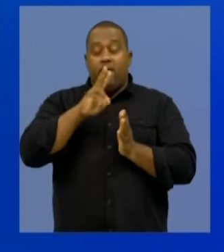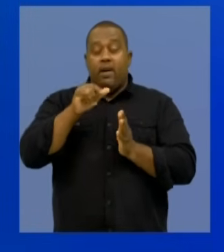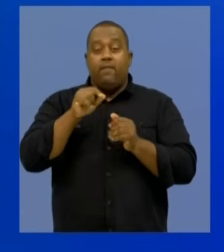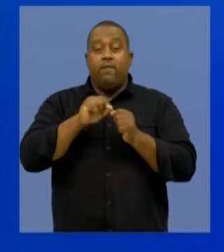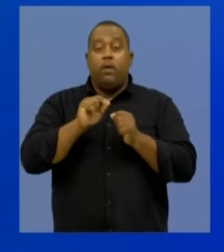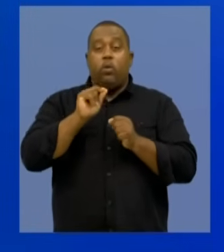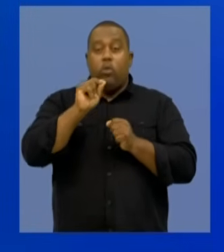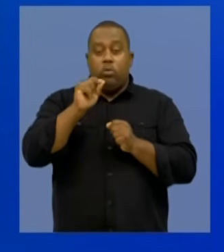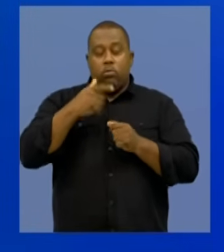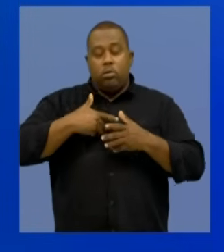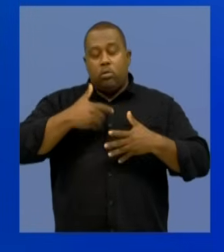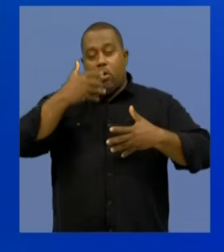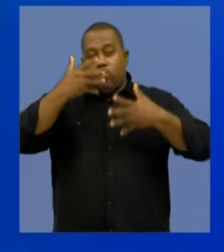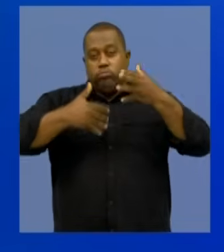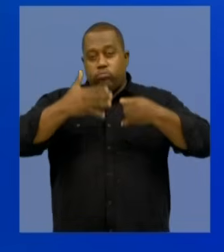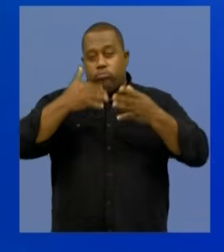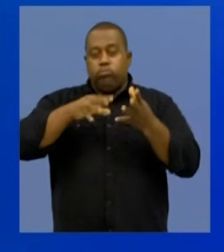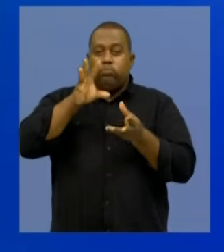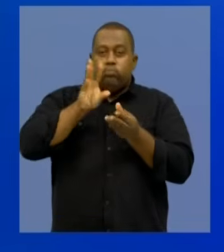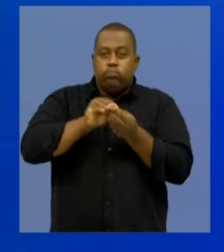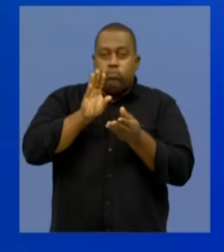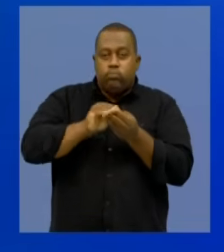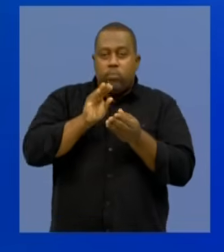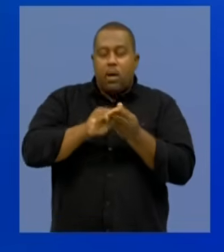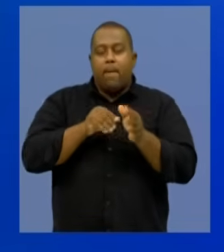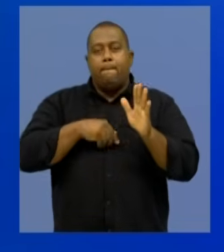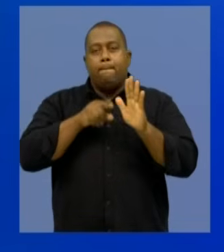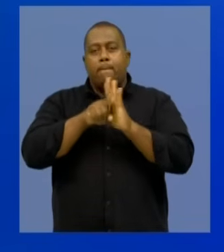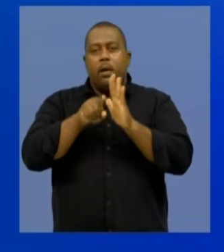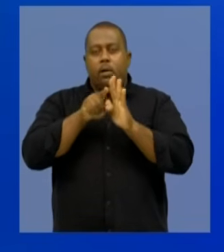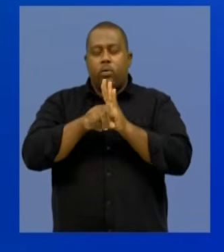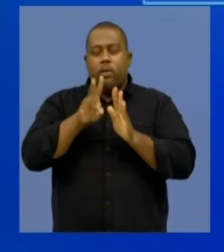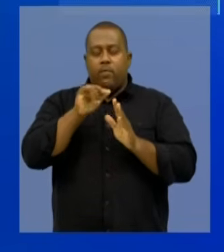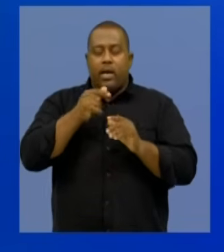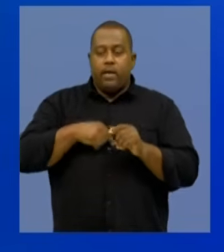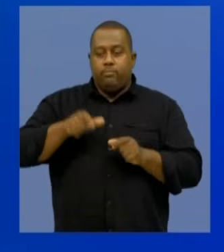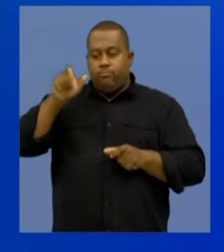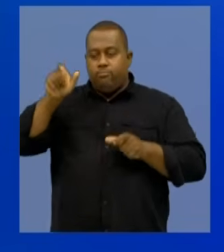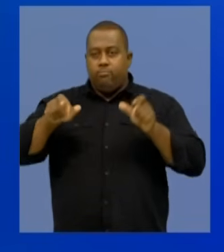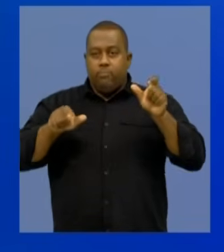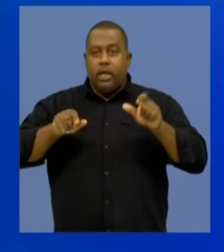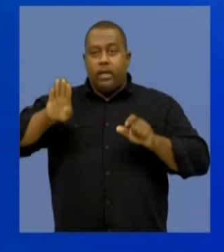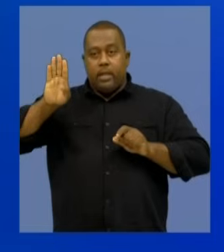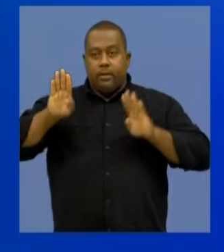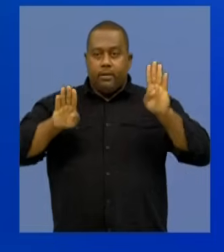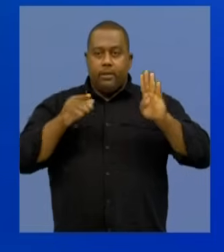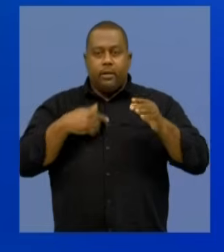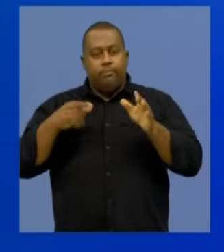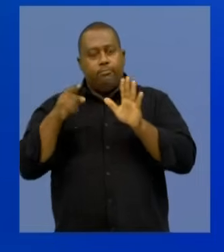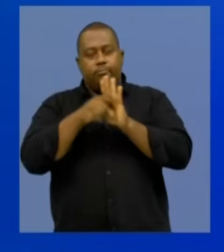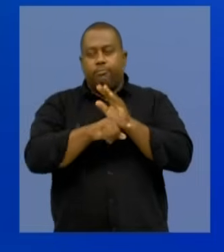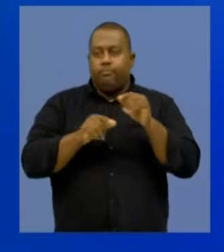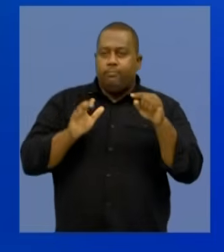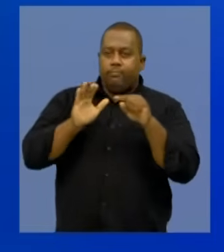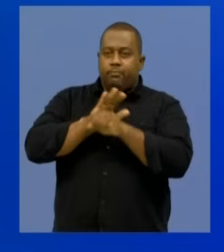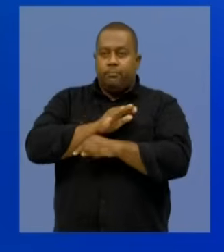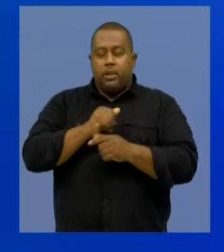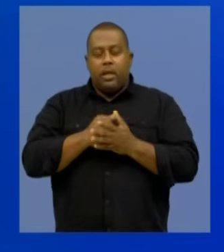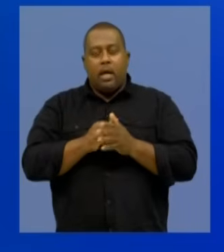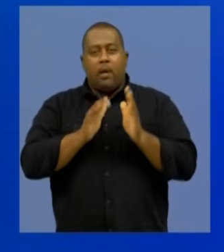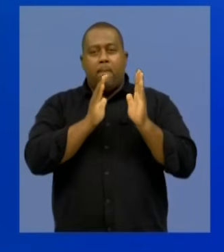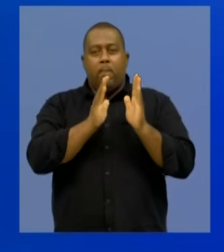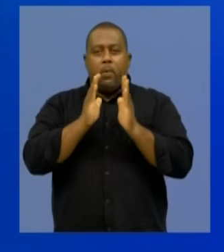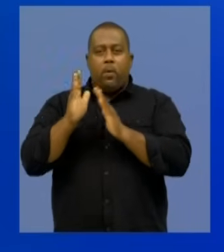as considerações finais. As perguntas serão feitas de candidato para candidato. Em cada bloco de